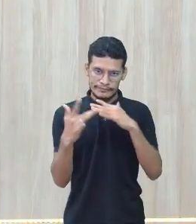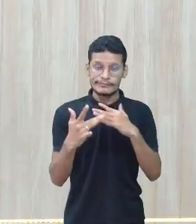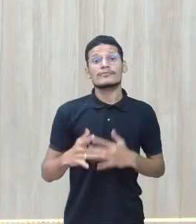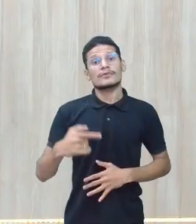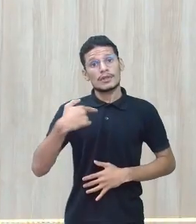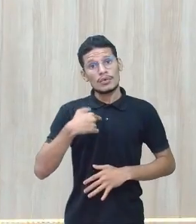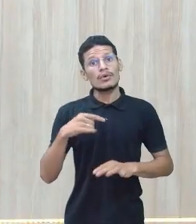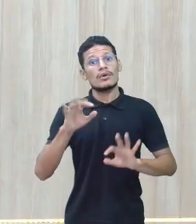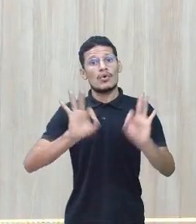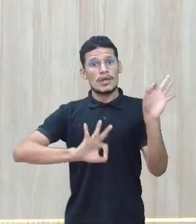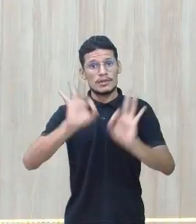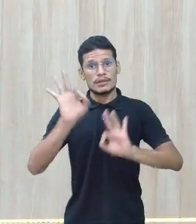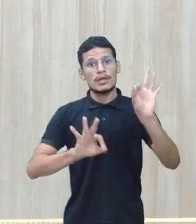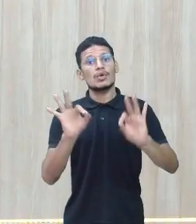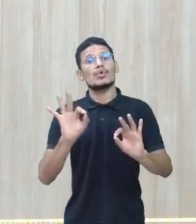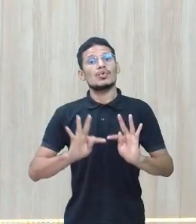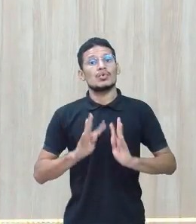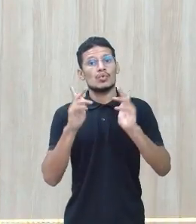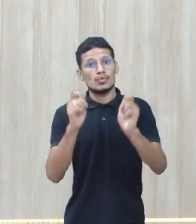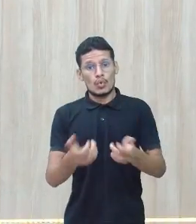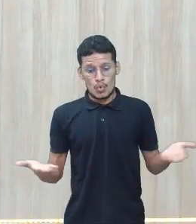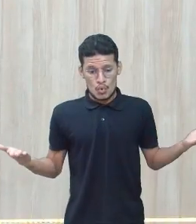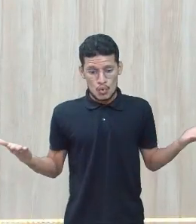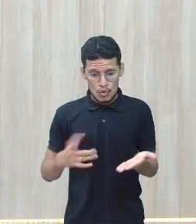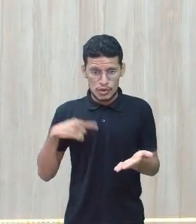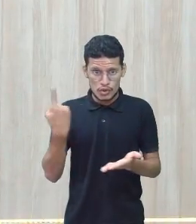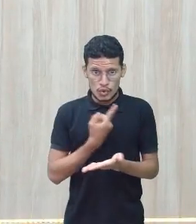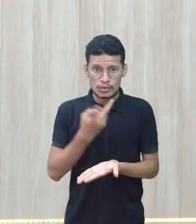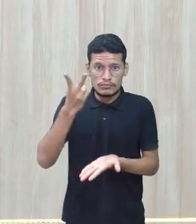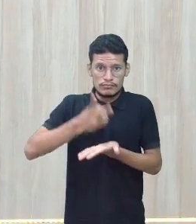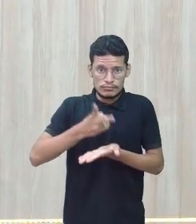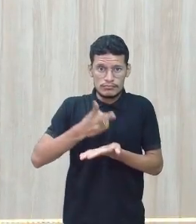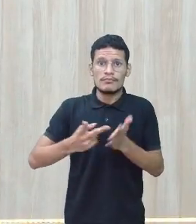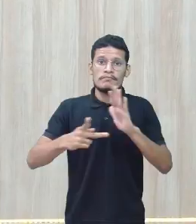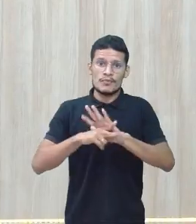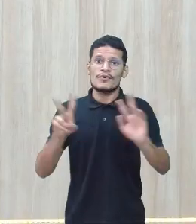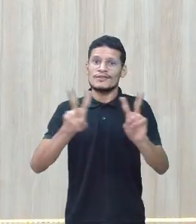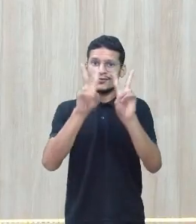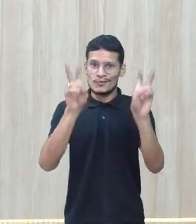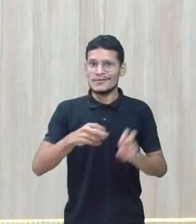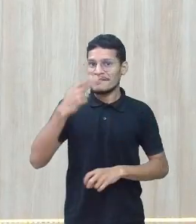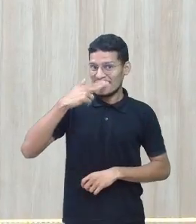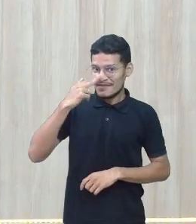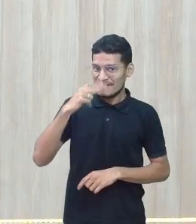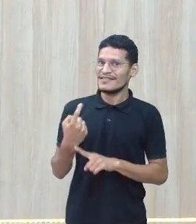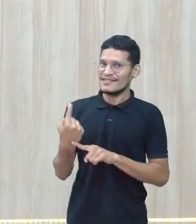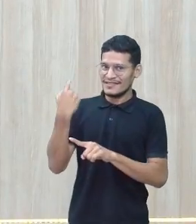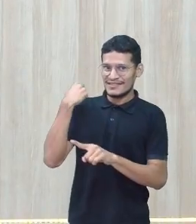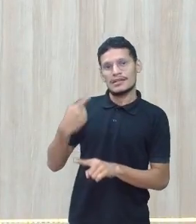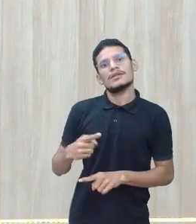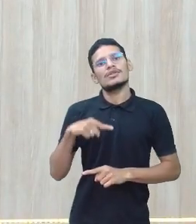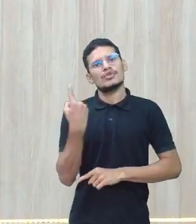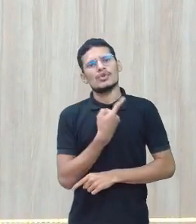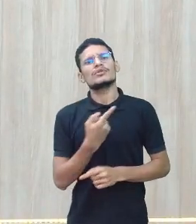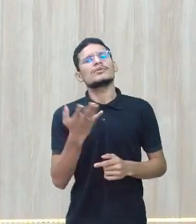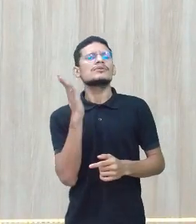isso para hoje conseguir continuar o assunto de memes e charges com vocês, então a gente vai ver outros